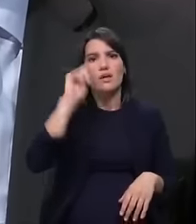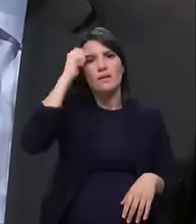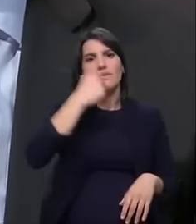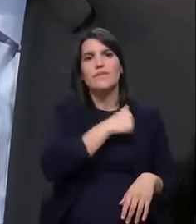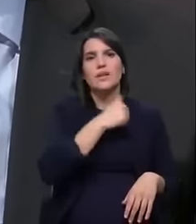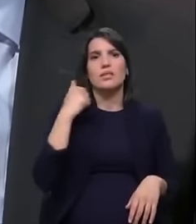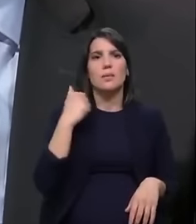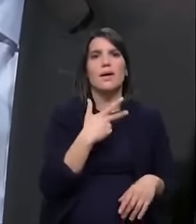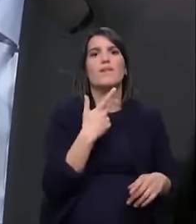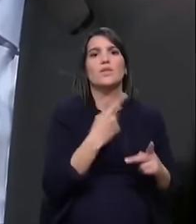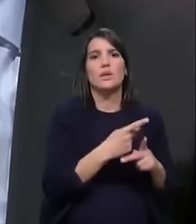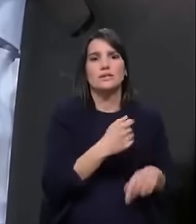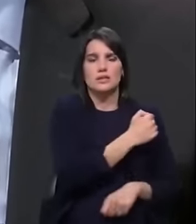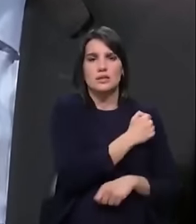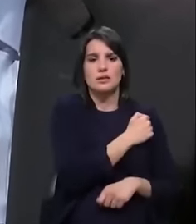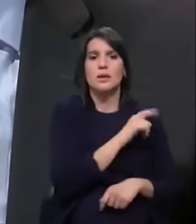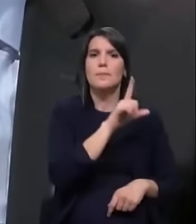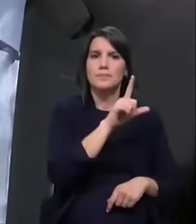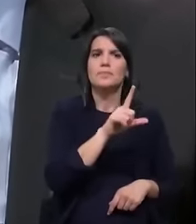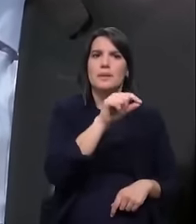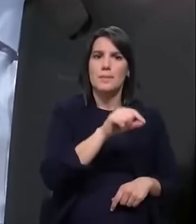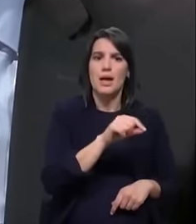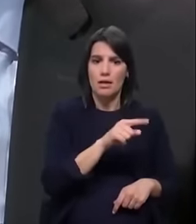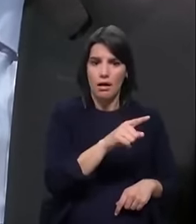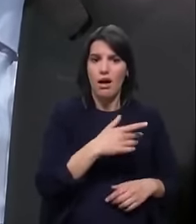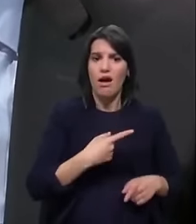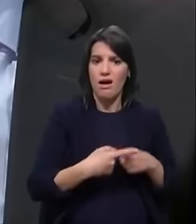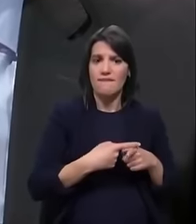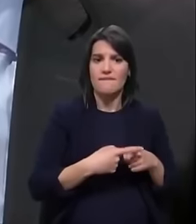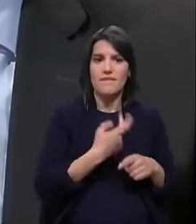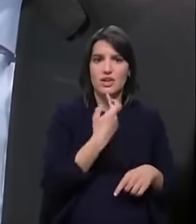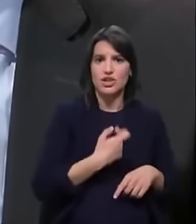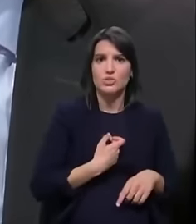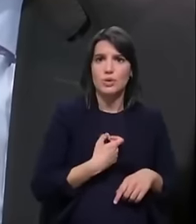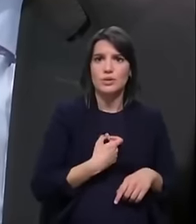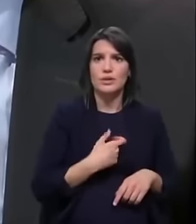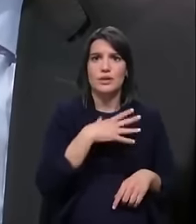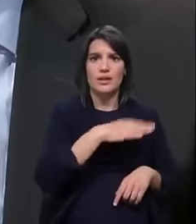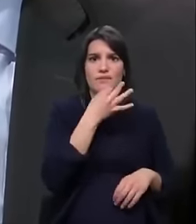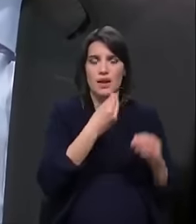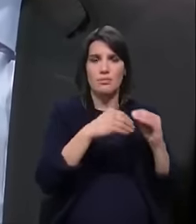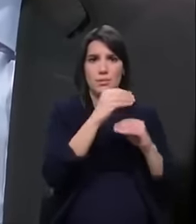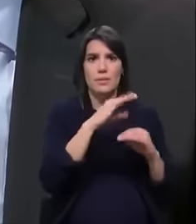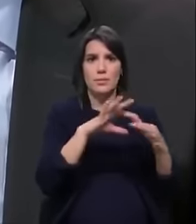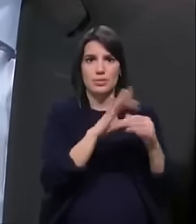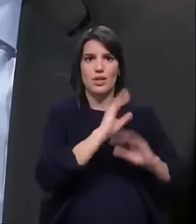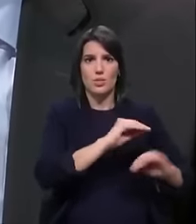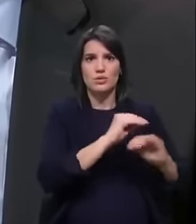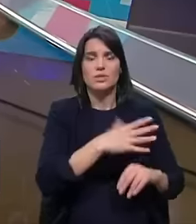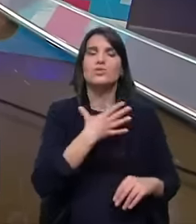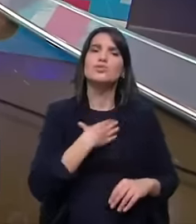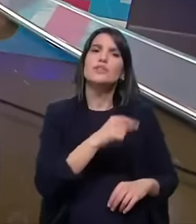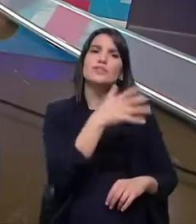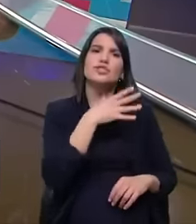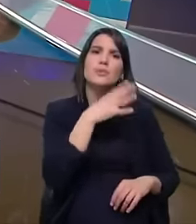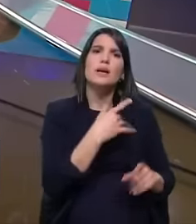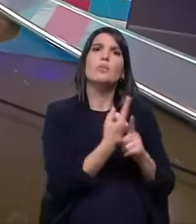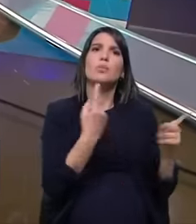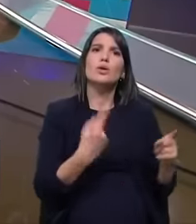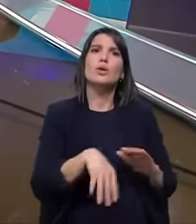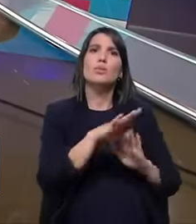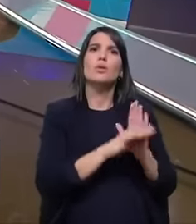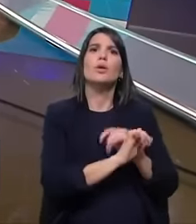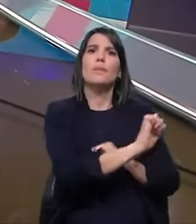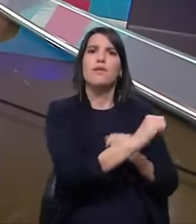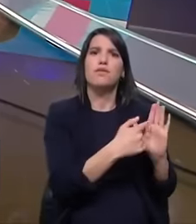doméstica. E mais, já que está tão com tanta vontade de me responder e quer falar sobre educação, gostaria de me explicar porque é que o seu